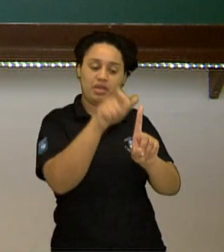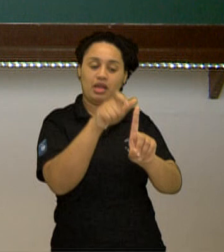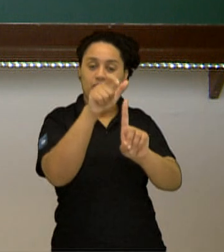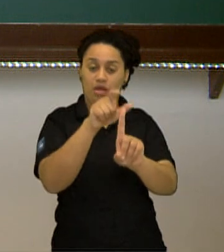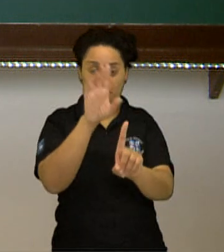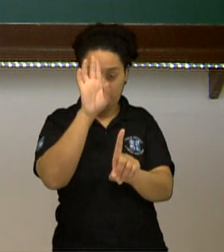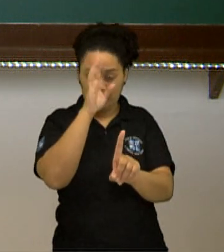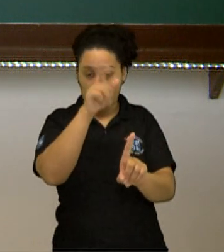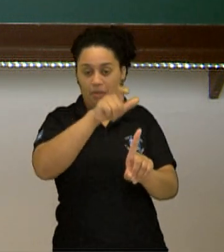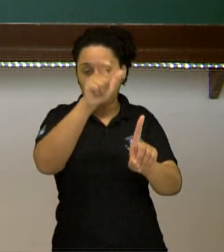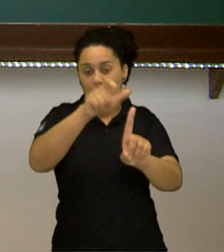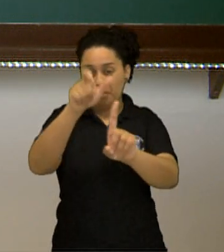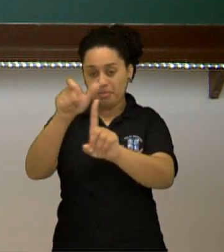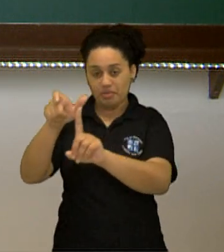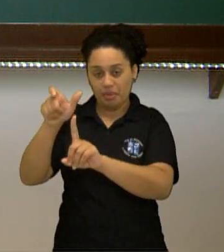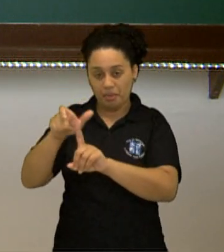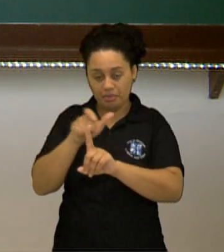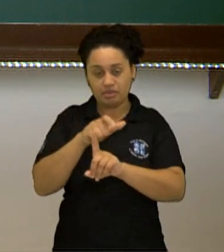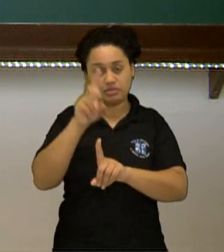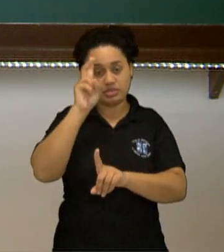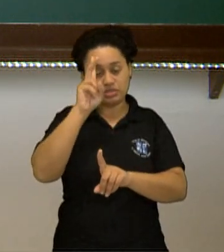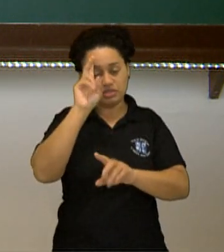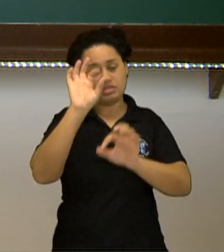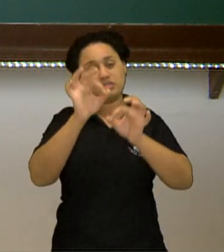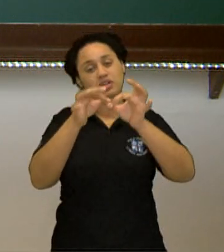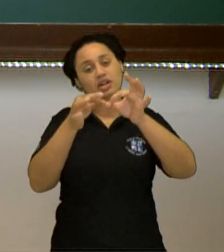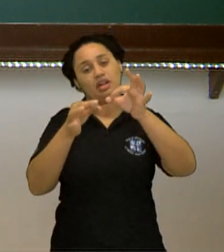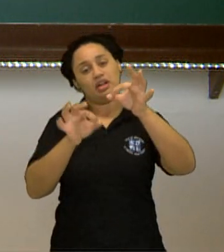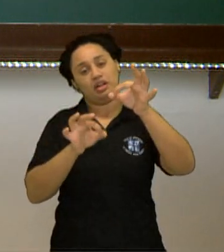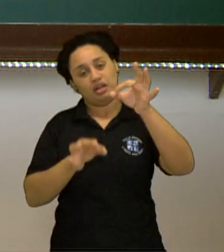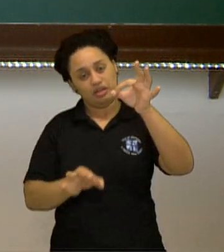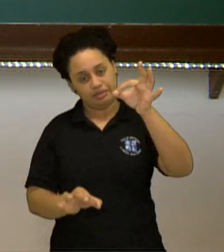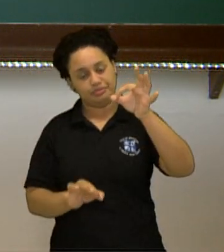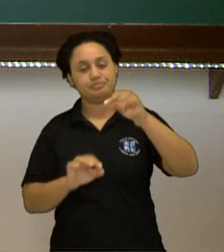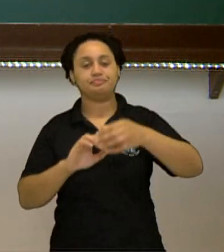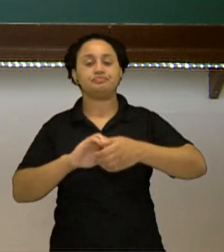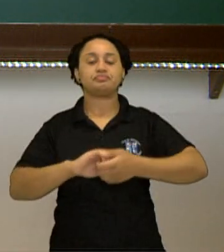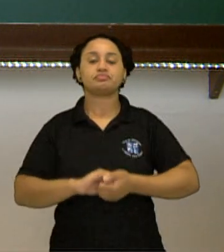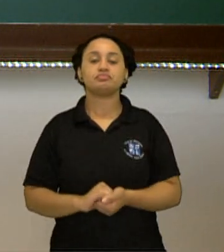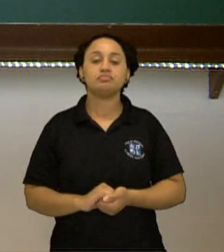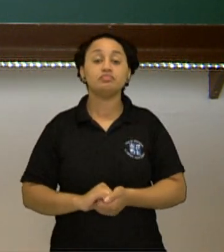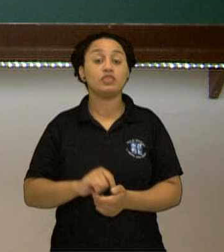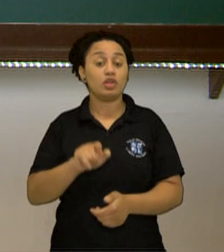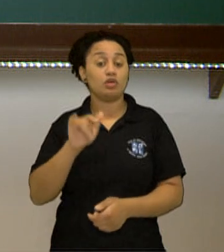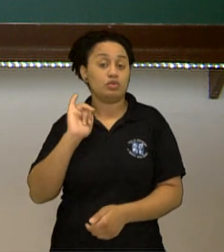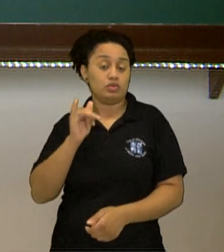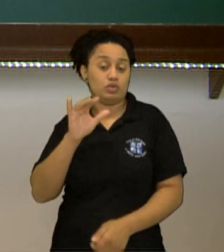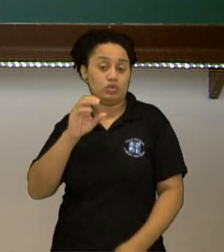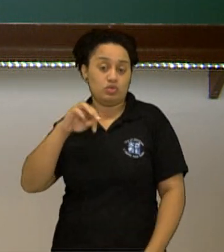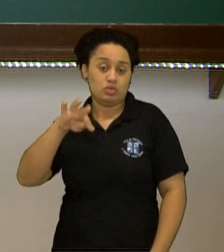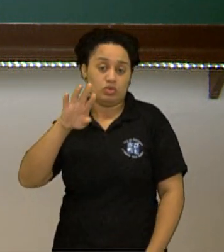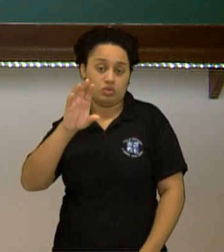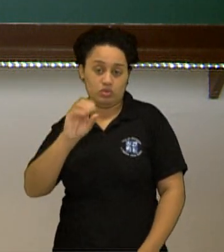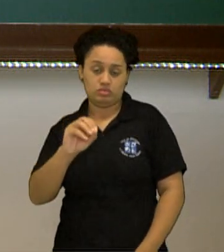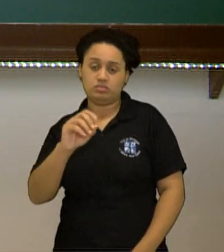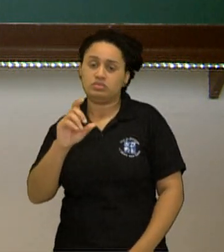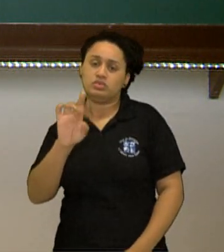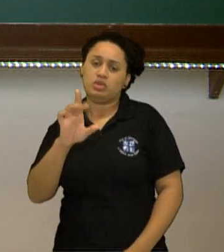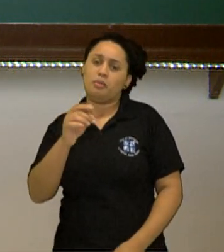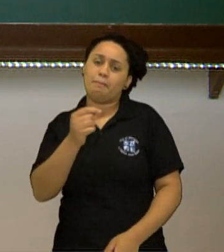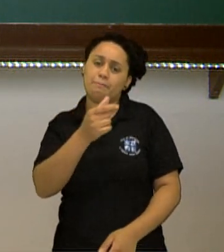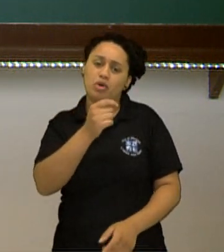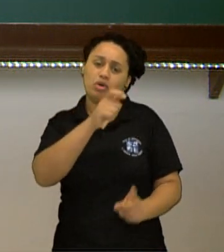personagens secundárias e a história, a narrativa é muito mais longa. Dentro do conto, eu preciso ter apenas